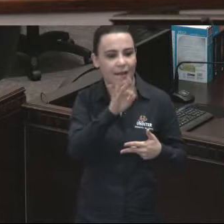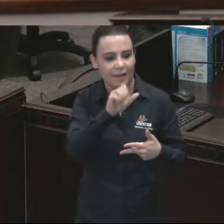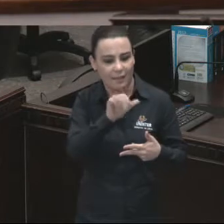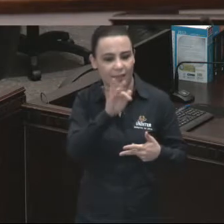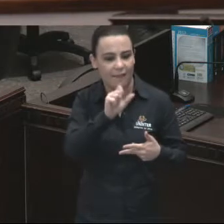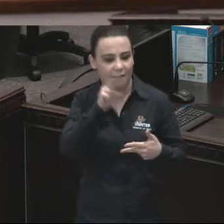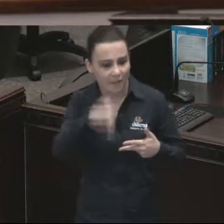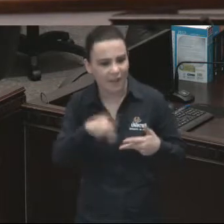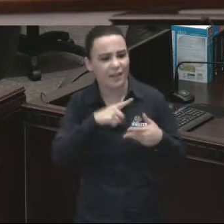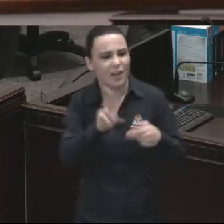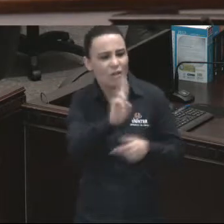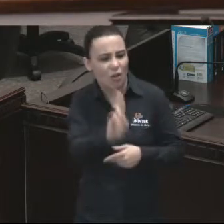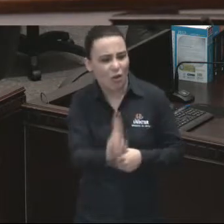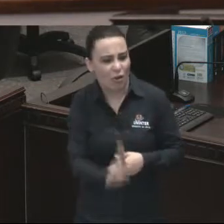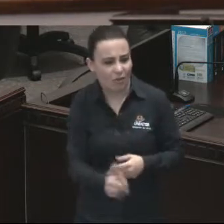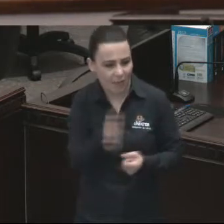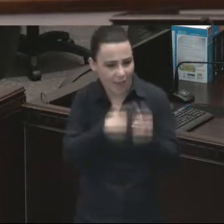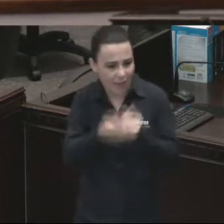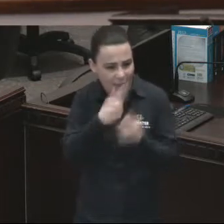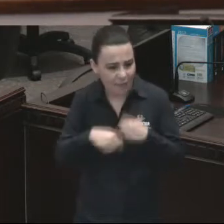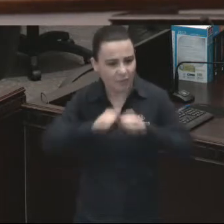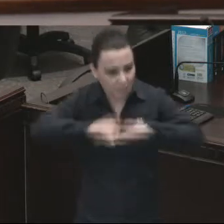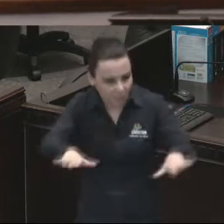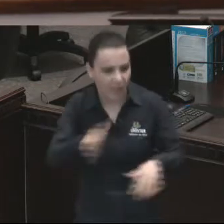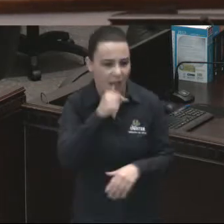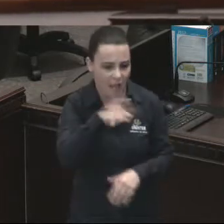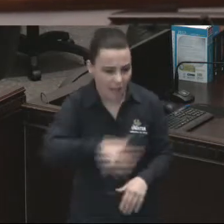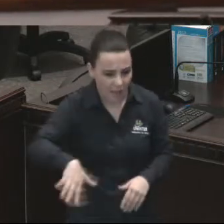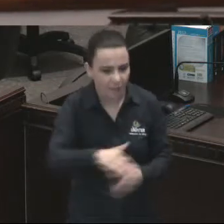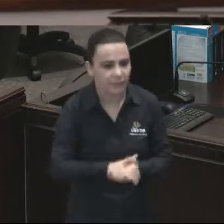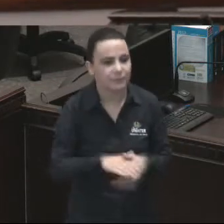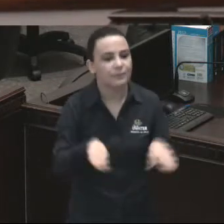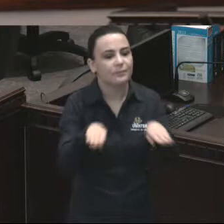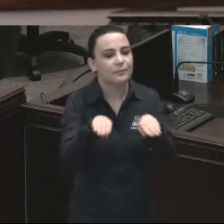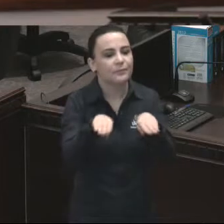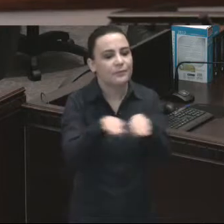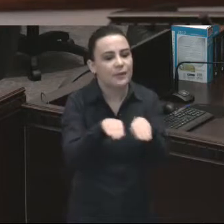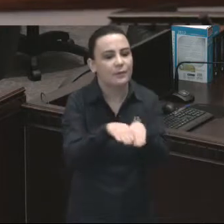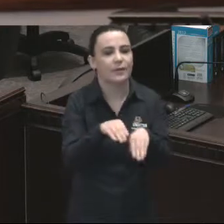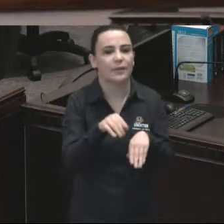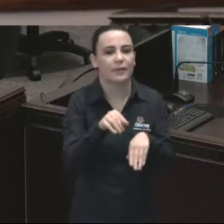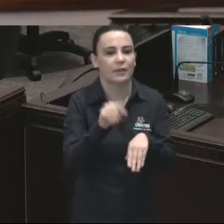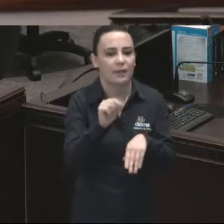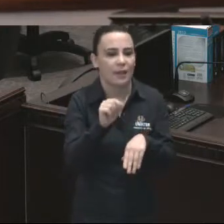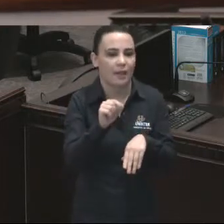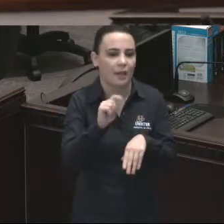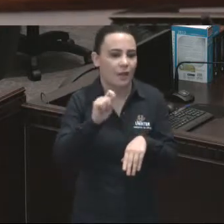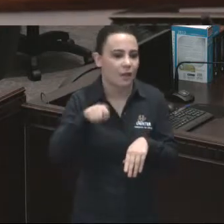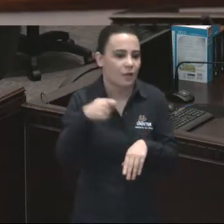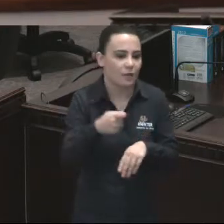presente na água. Depois vem os antilipidêmicos, que eu vou comentar com vocês também.